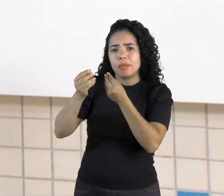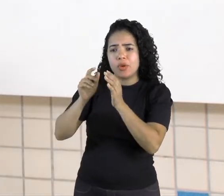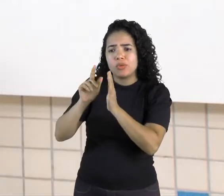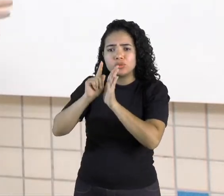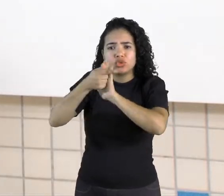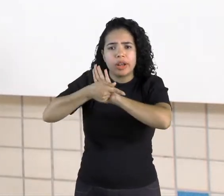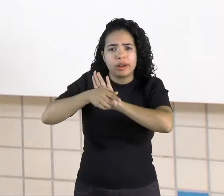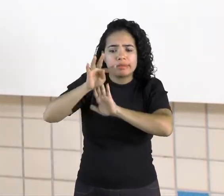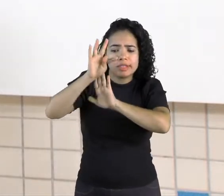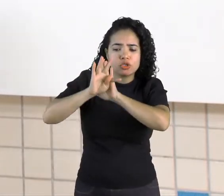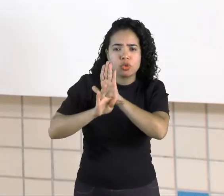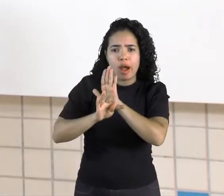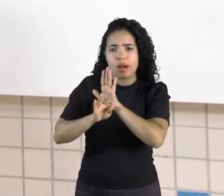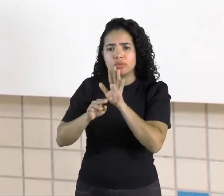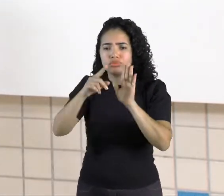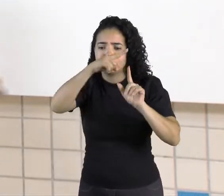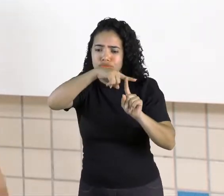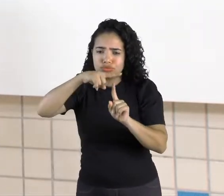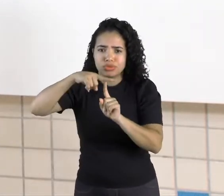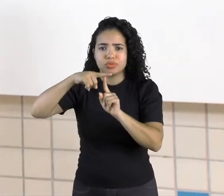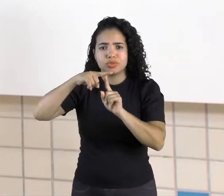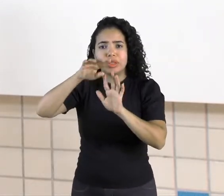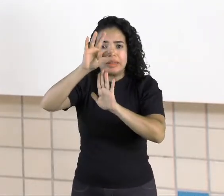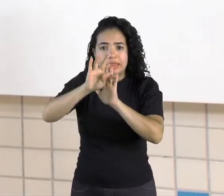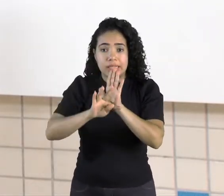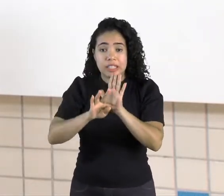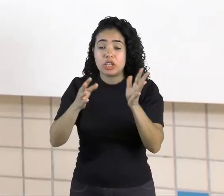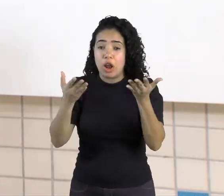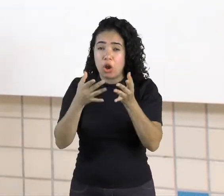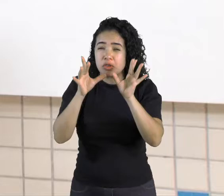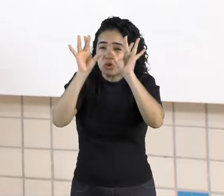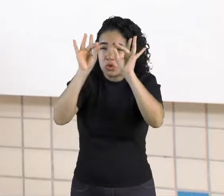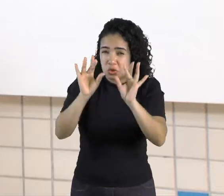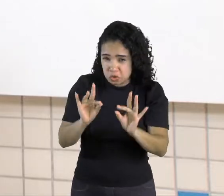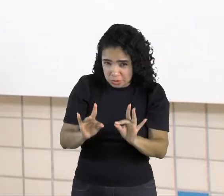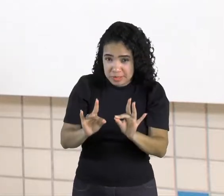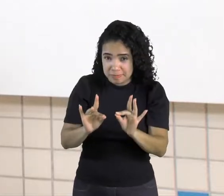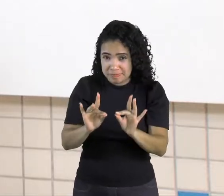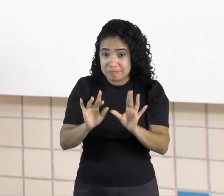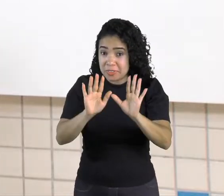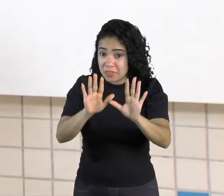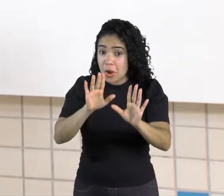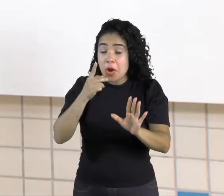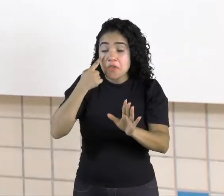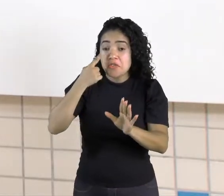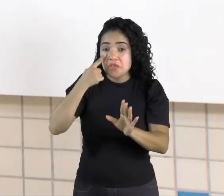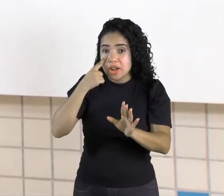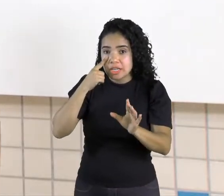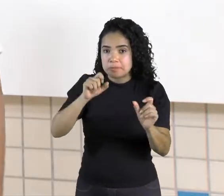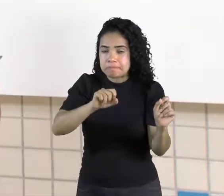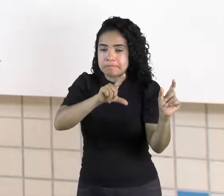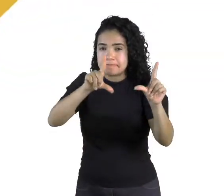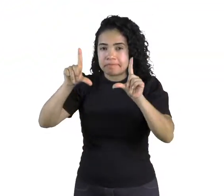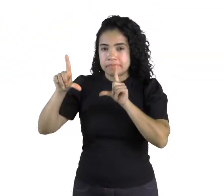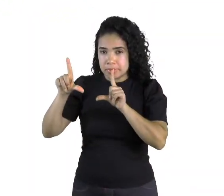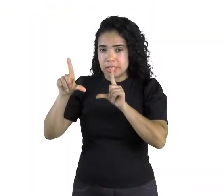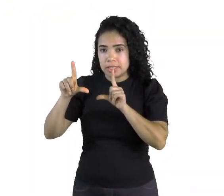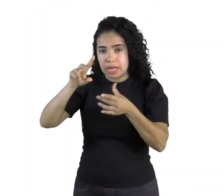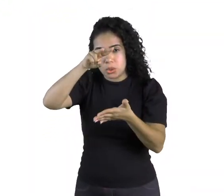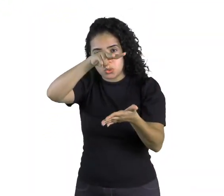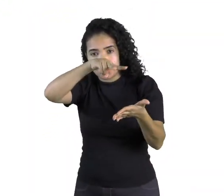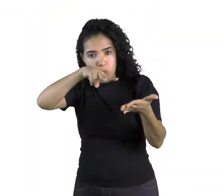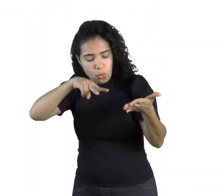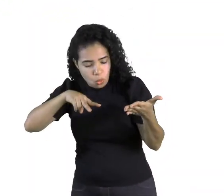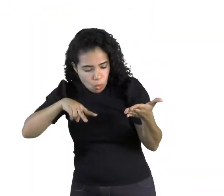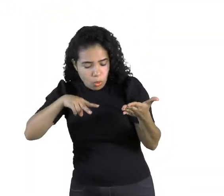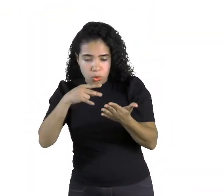o direto e o indireto, que a gente vai entender daqui a pouquinho. Acompanha comigo aí na tela a leitura